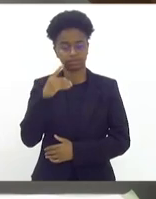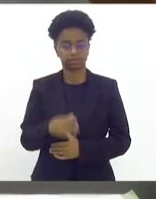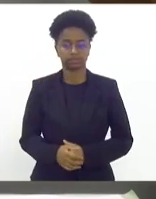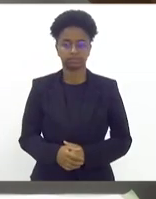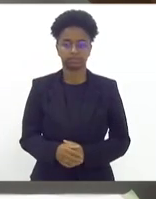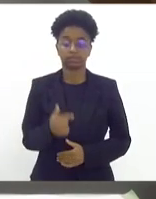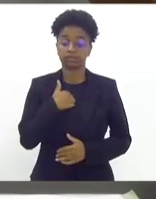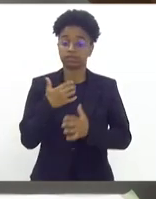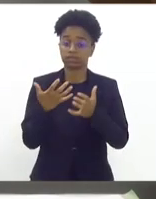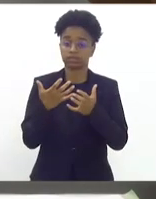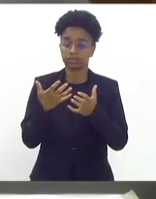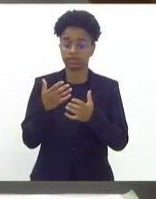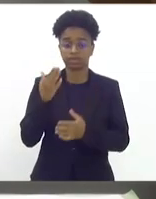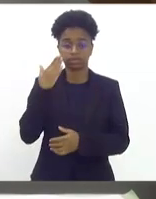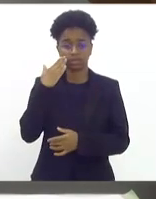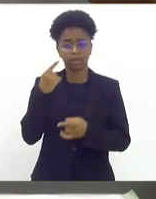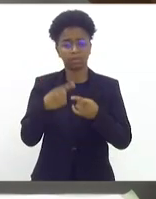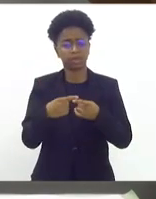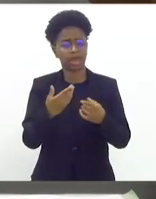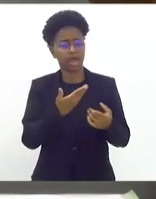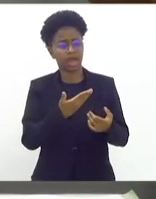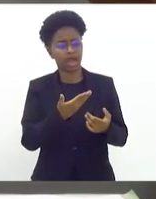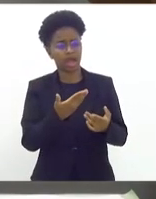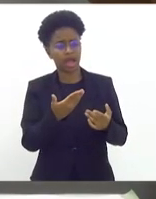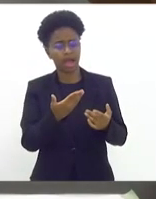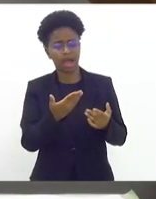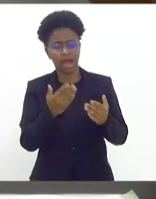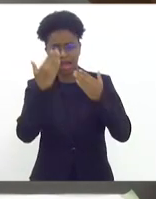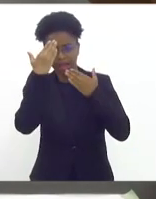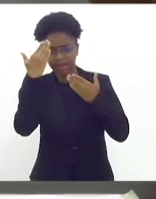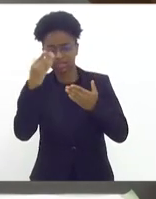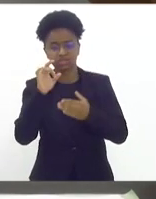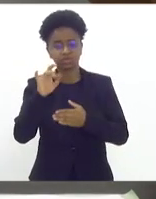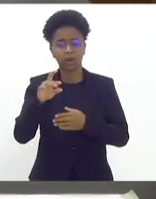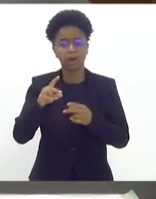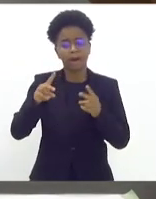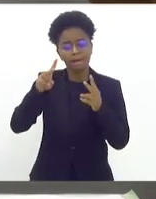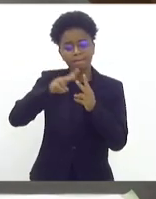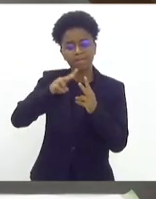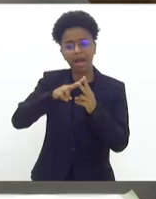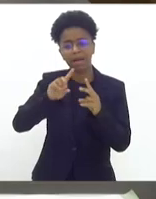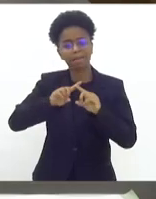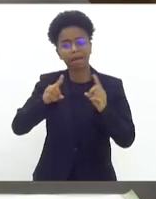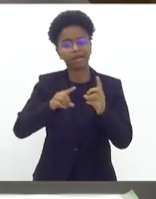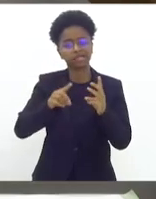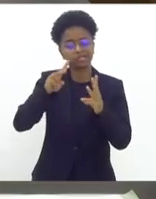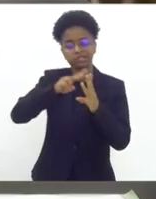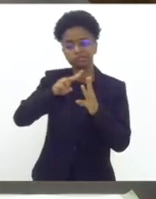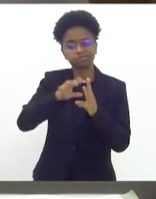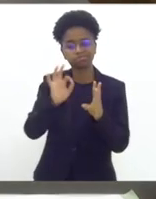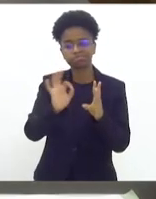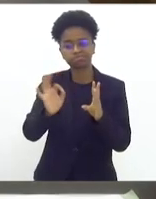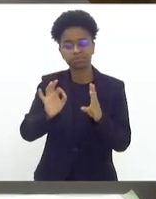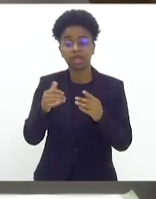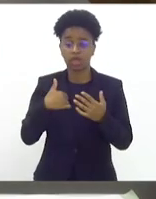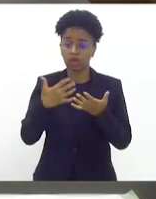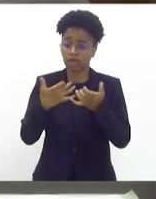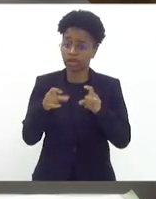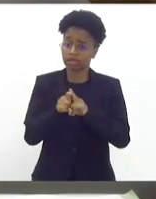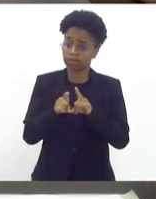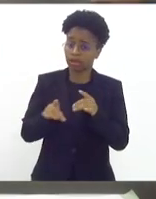queria saber por que Vossa Excelência agradece aos pares e não aos ímpares. Eu, por exemplo, me considero um ímpar, queria também ser